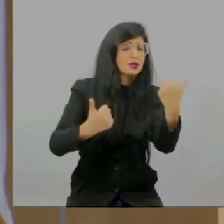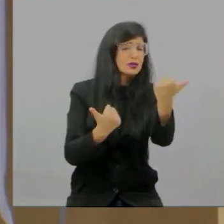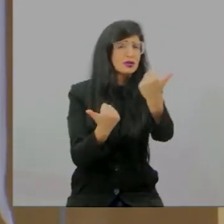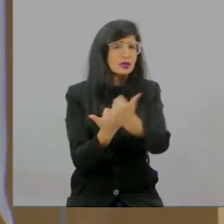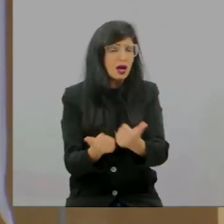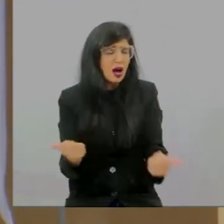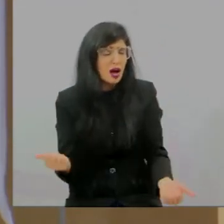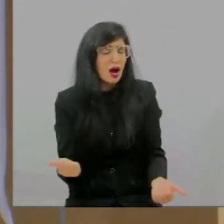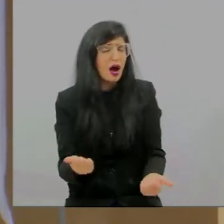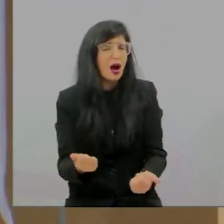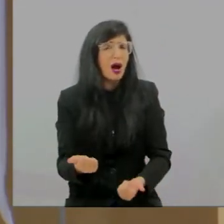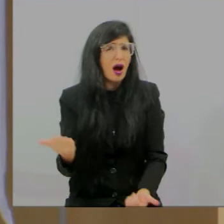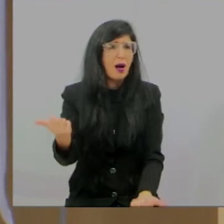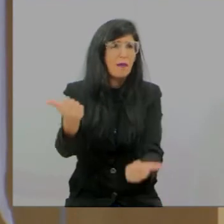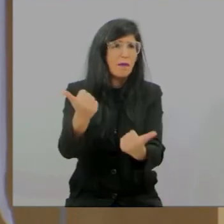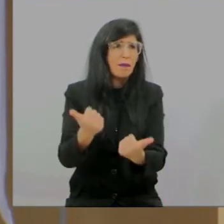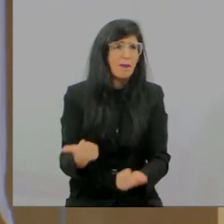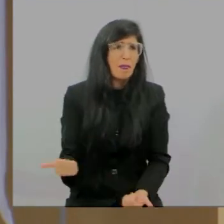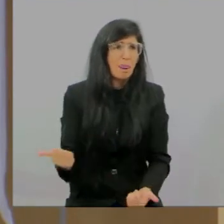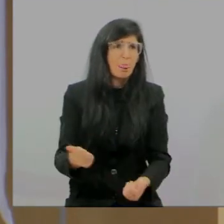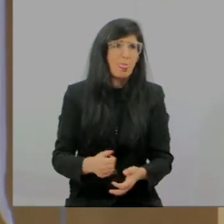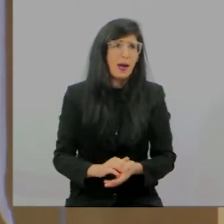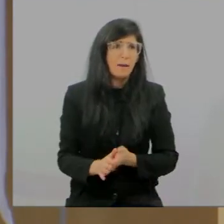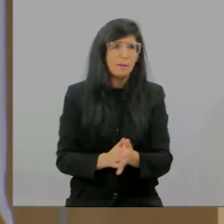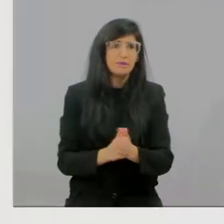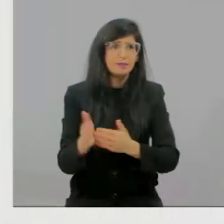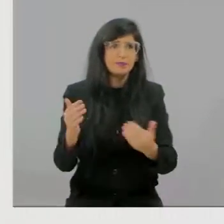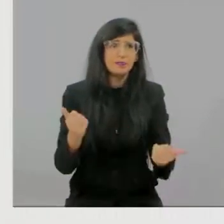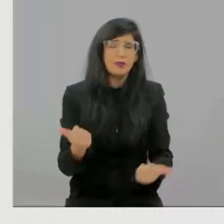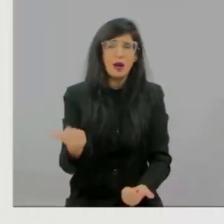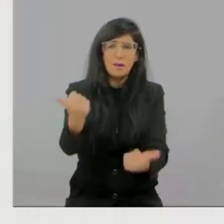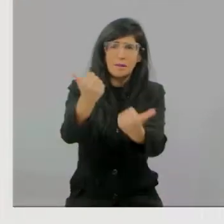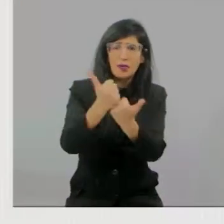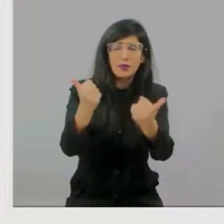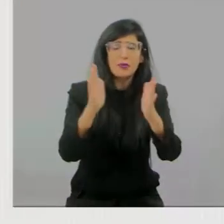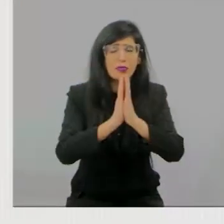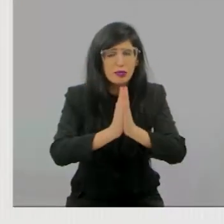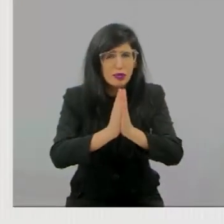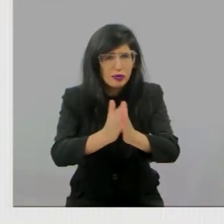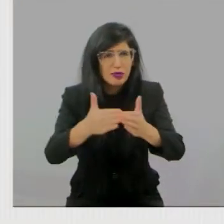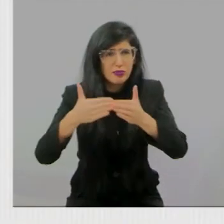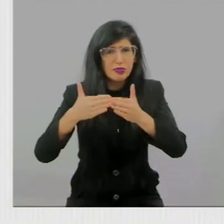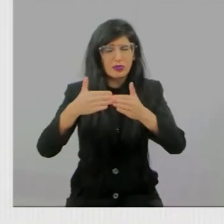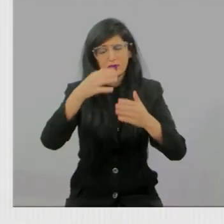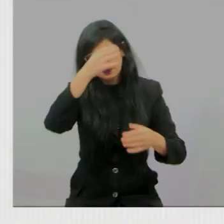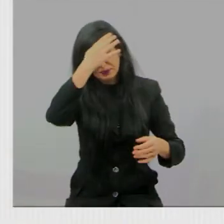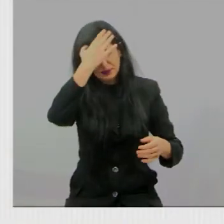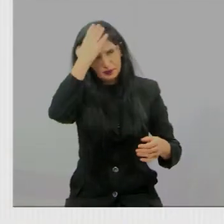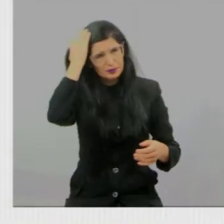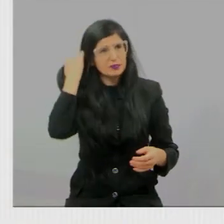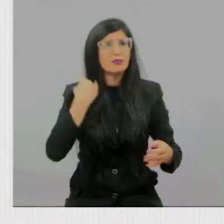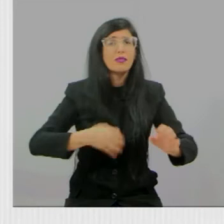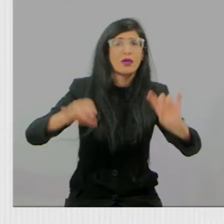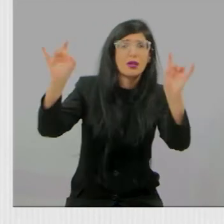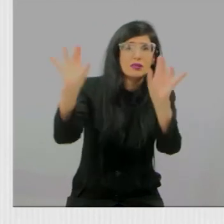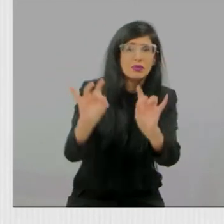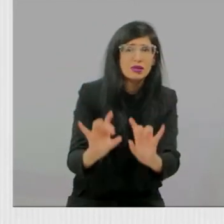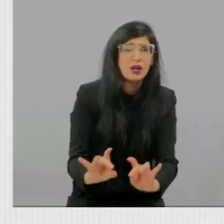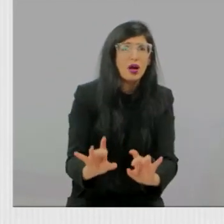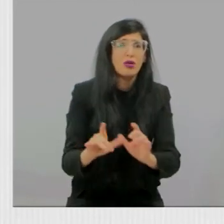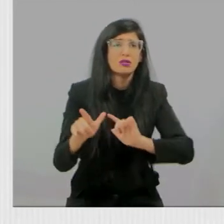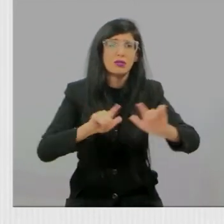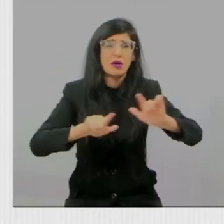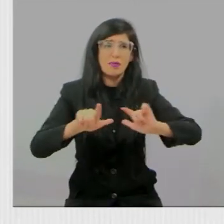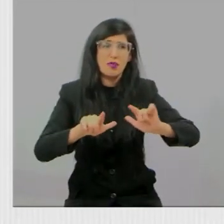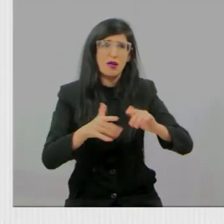pode ser ajudado. O próximo, o slide, por favor, é o atendimento especial ao trabalho